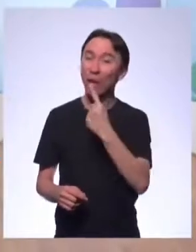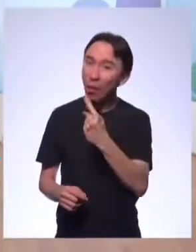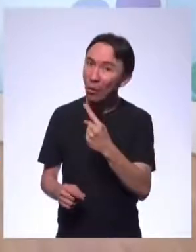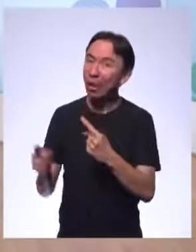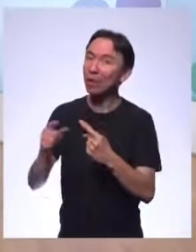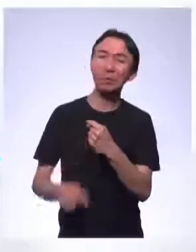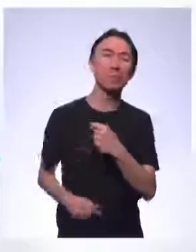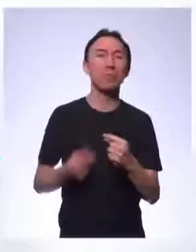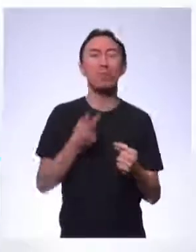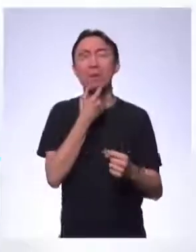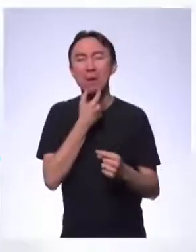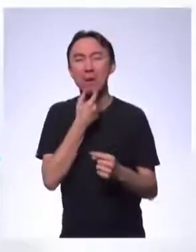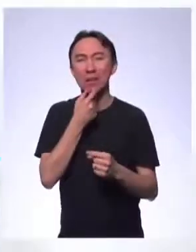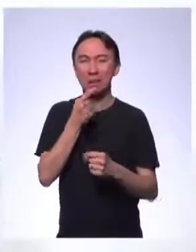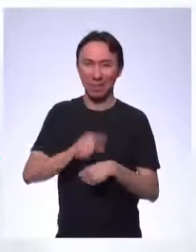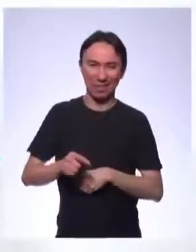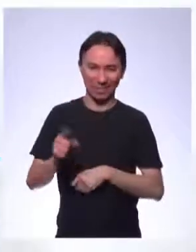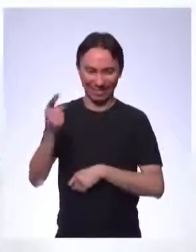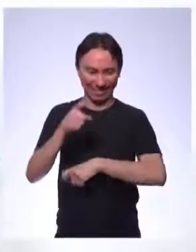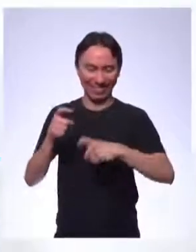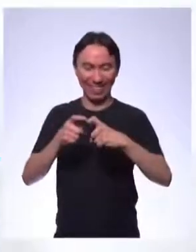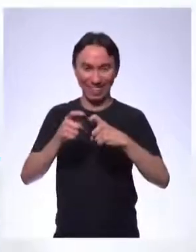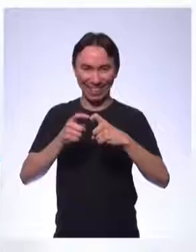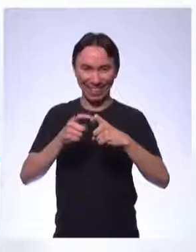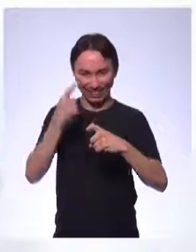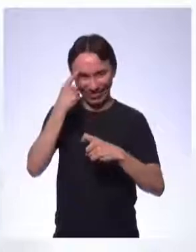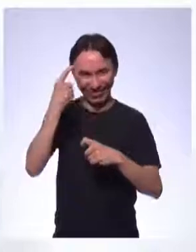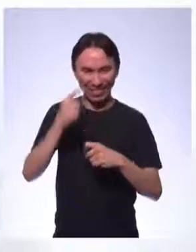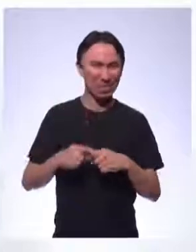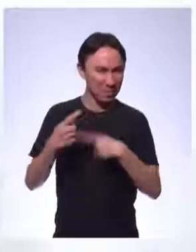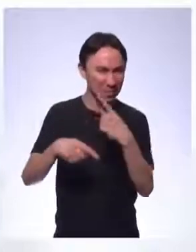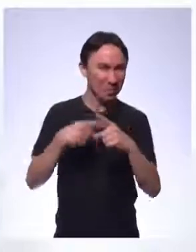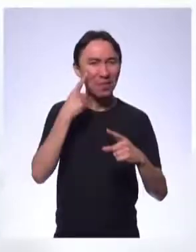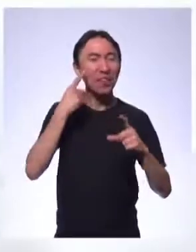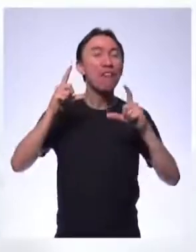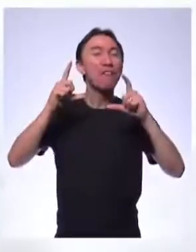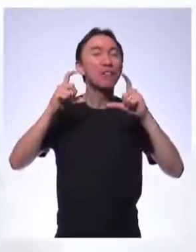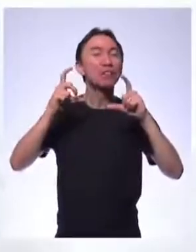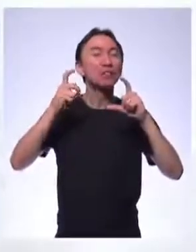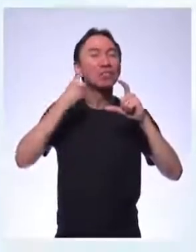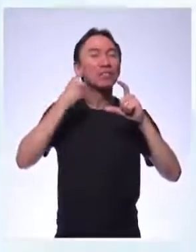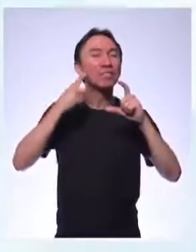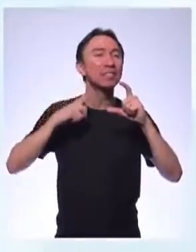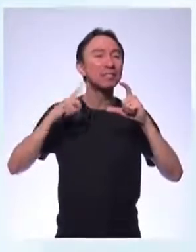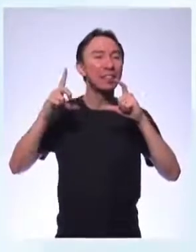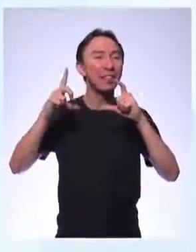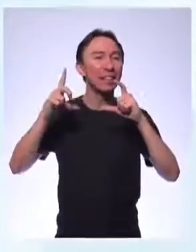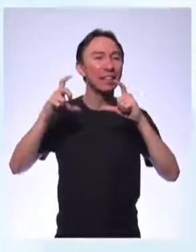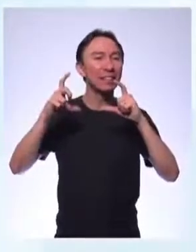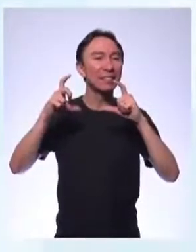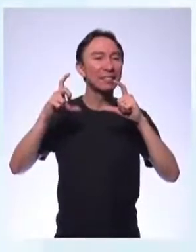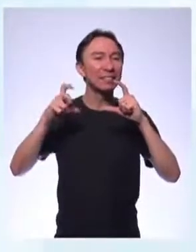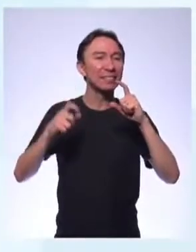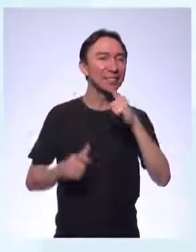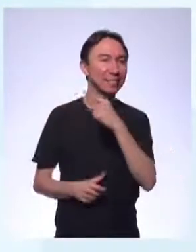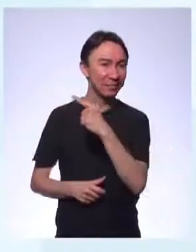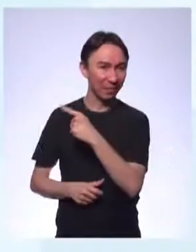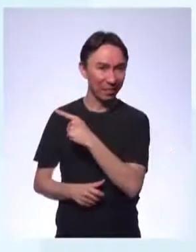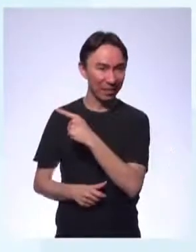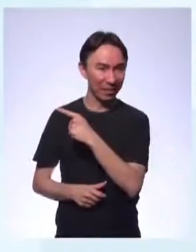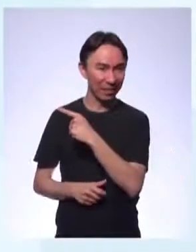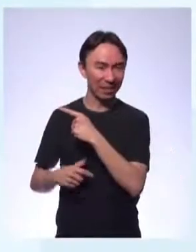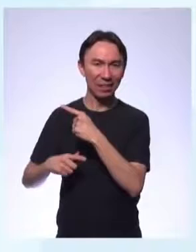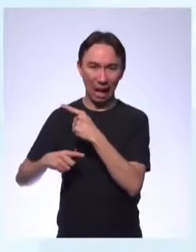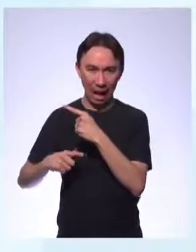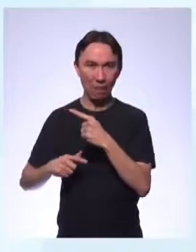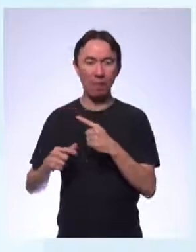pouquinho mais sobre ele. Tá? Inclusive, eu posso até mostrar uma fotinho dele aí, ó. Coloca aí para mim, por favor, o slide. Isso. Então tem a estátua aí